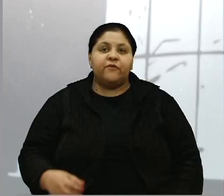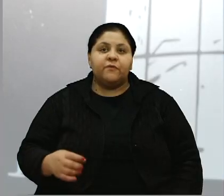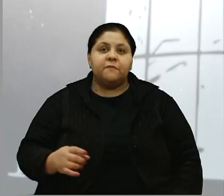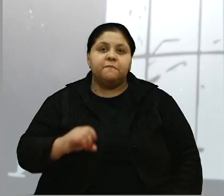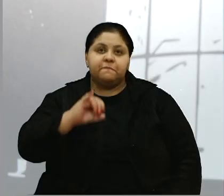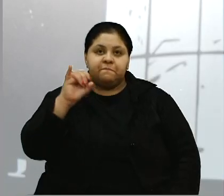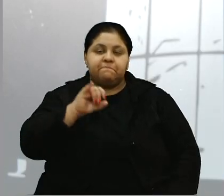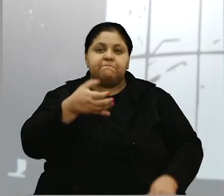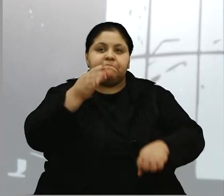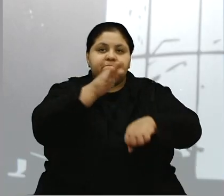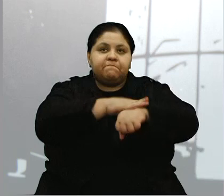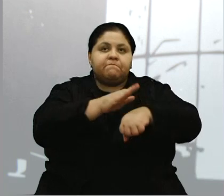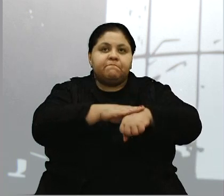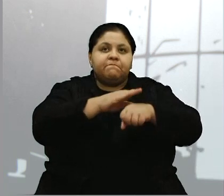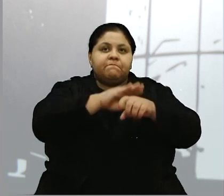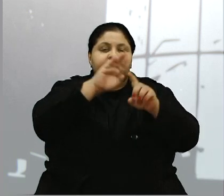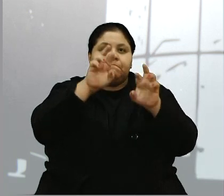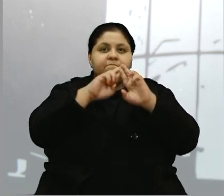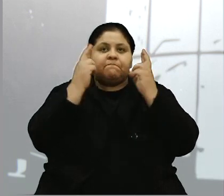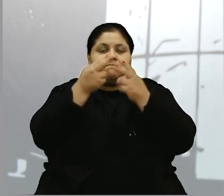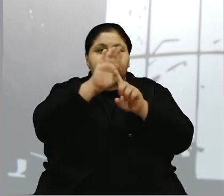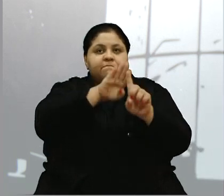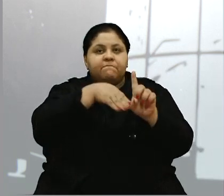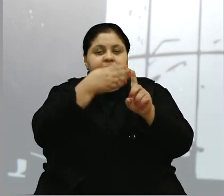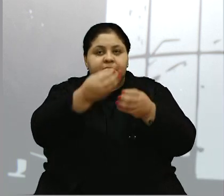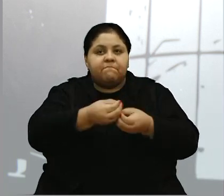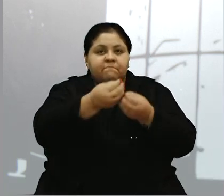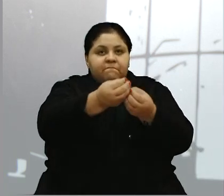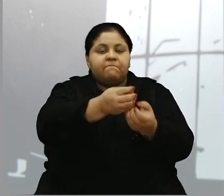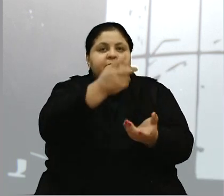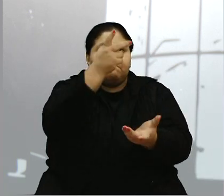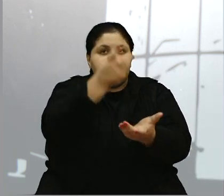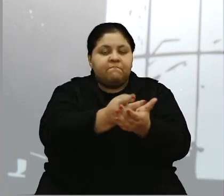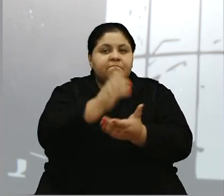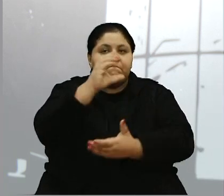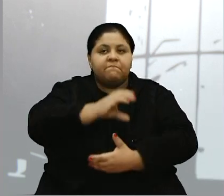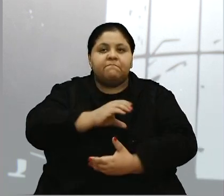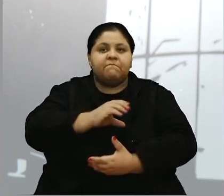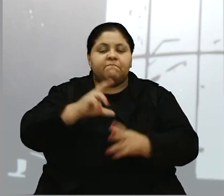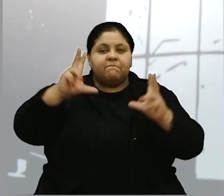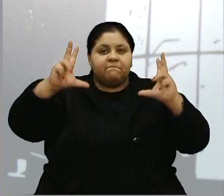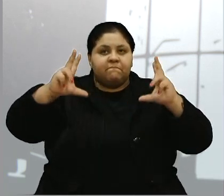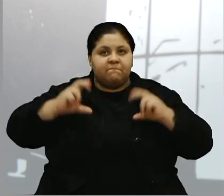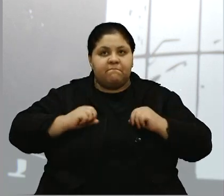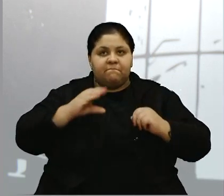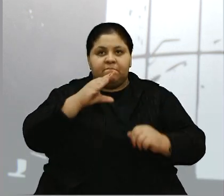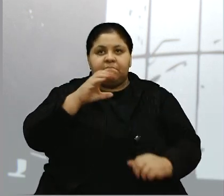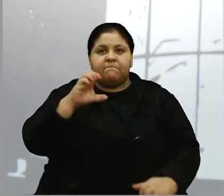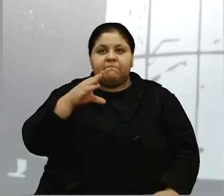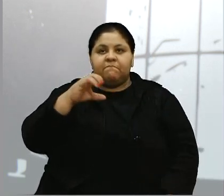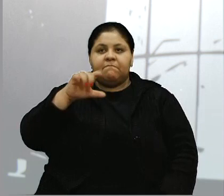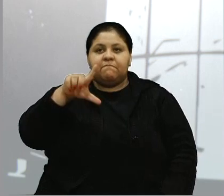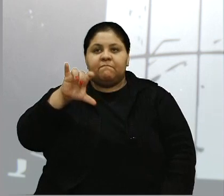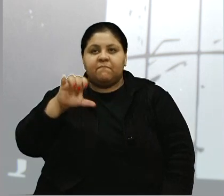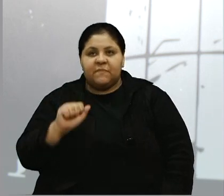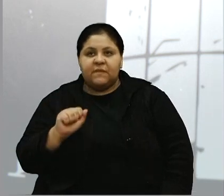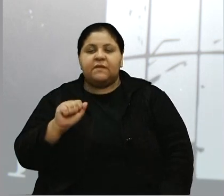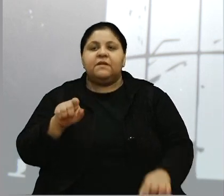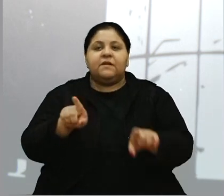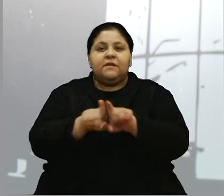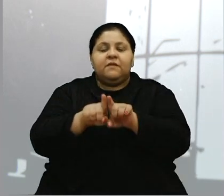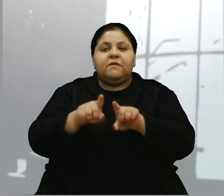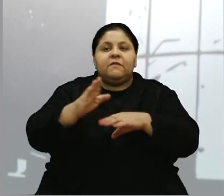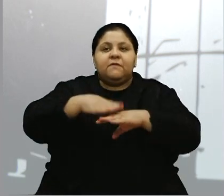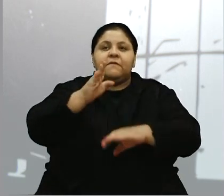iniciando neste momento a sessão solene de entrega do título de cidadã emérita a Cecília Rodrigues Modesto, mais